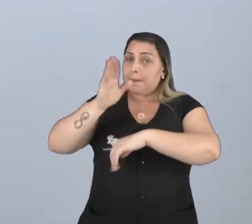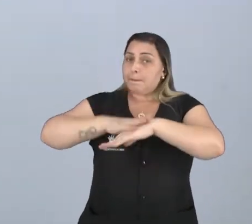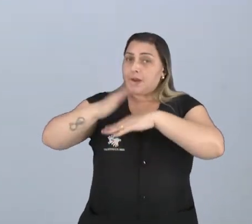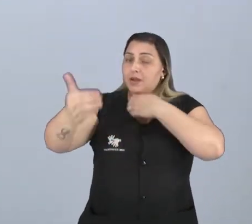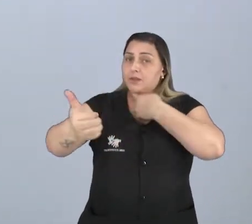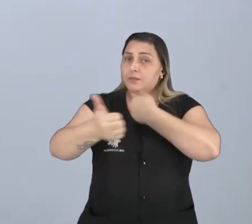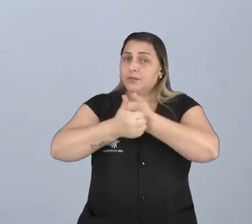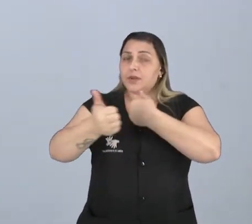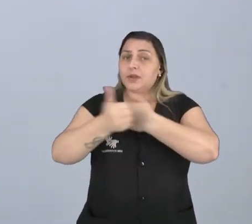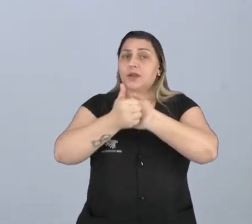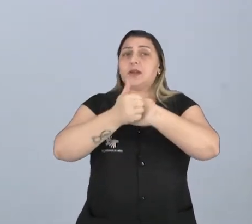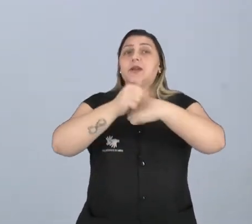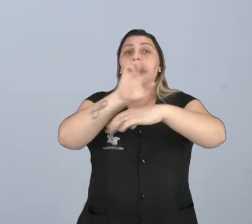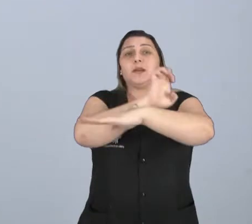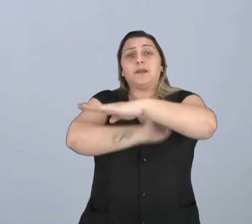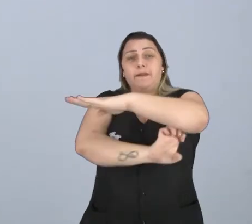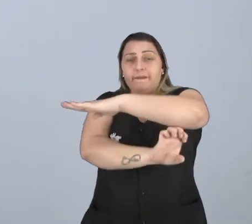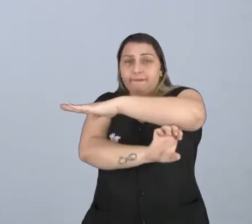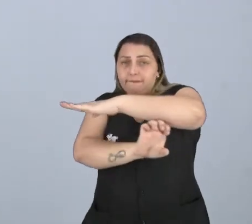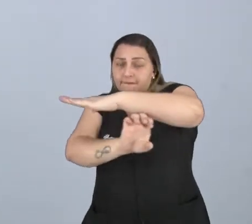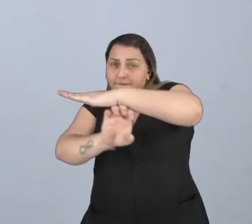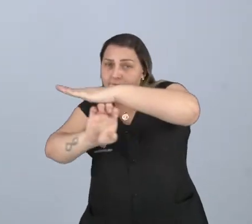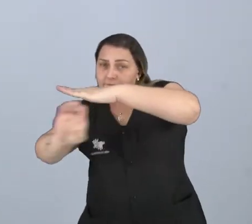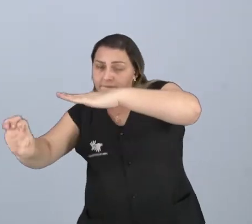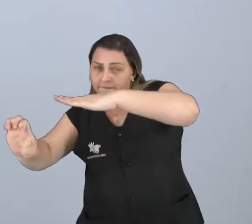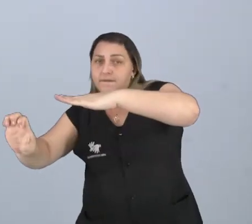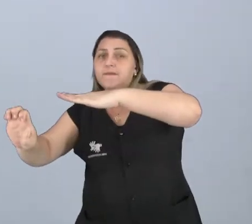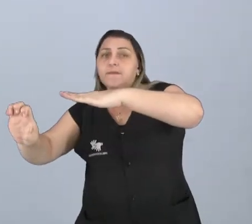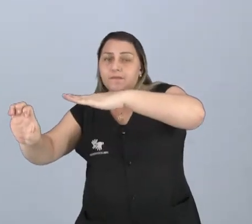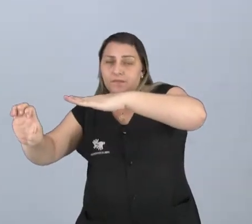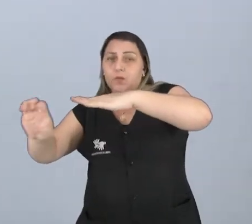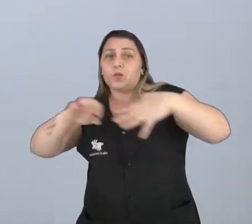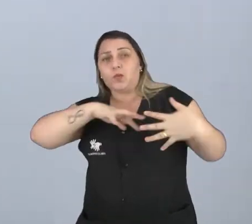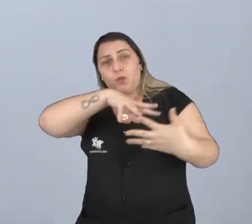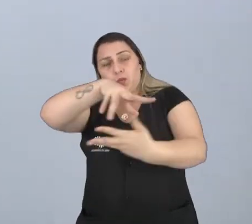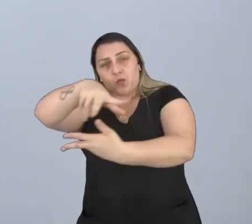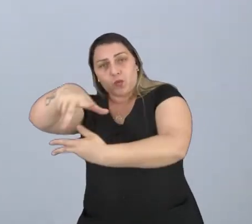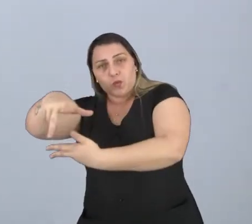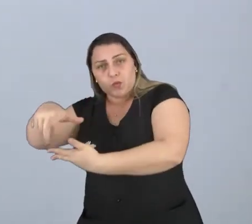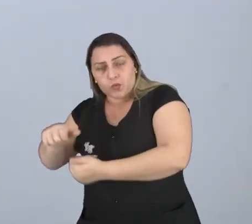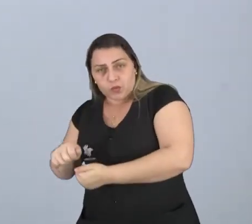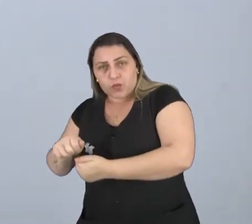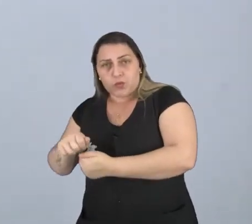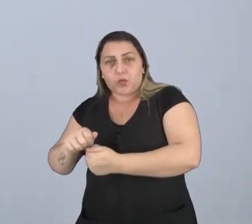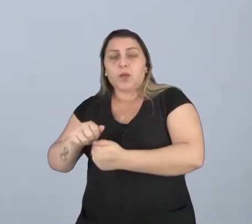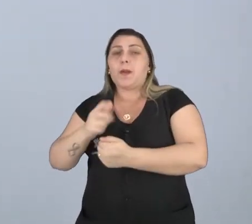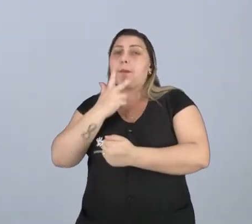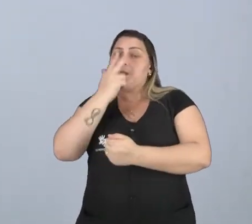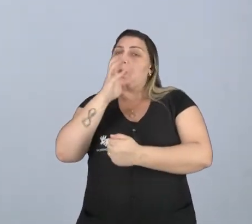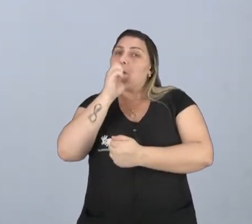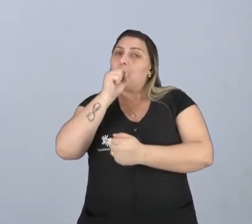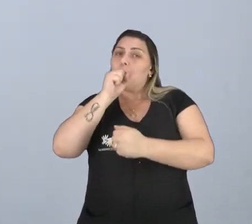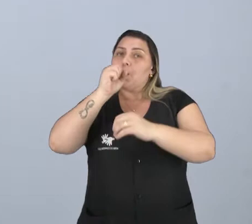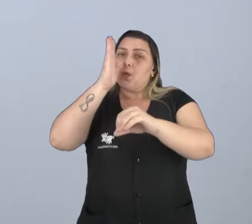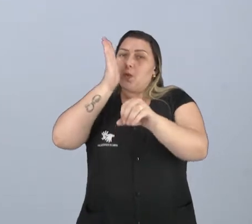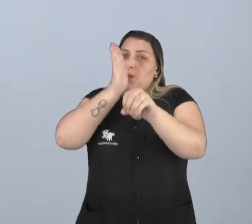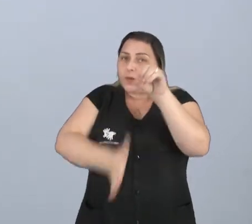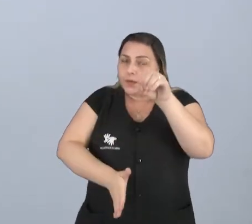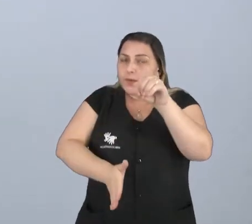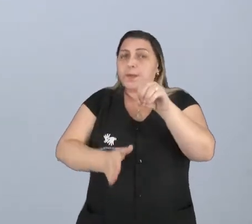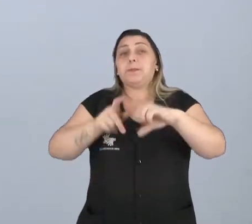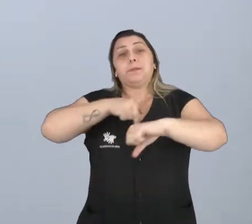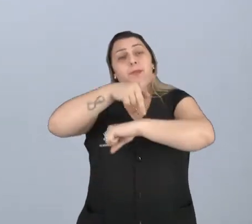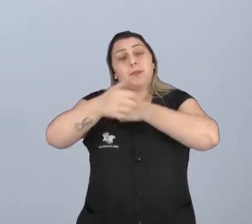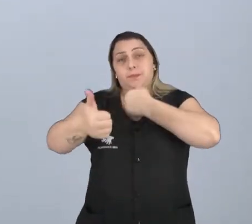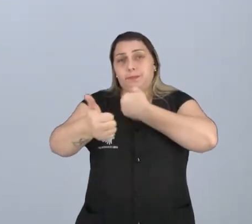próximos da linha do Equador, né, na região ali central do globo, como se o globo fosse uma laranja cortada ao meio, né, países que estão